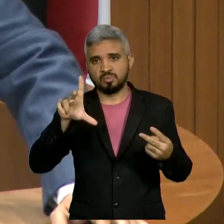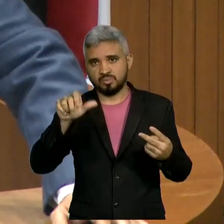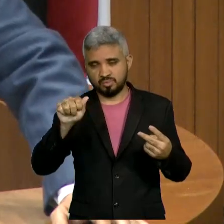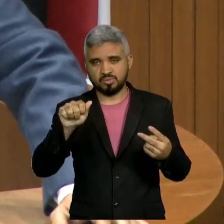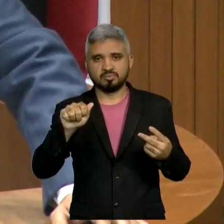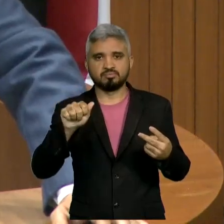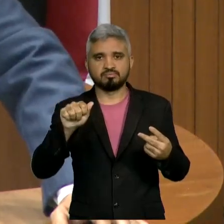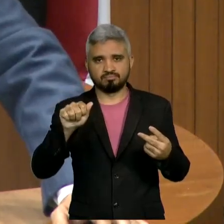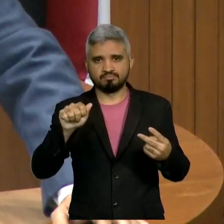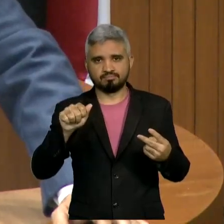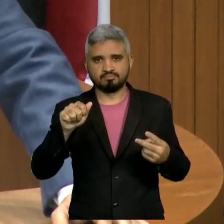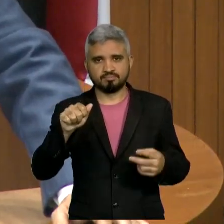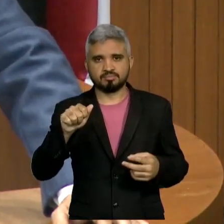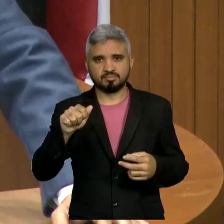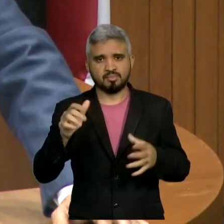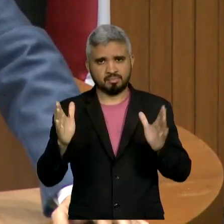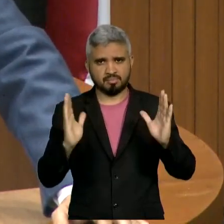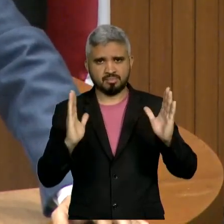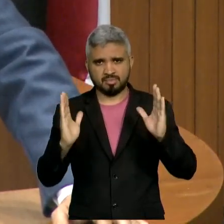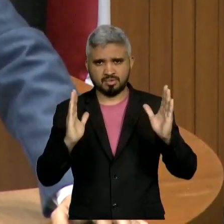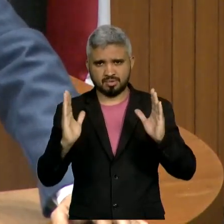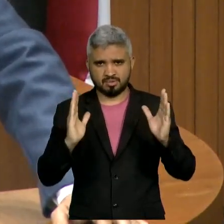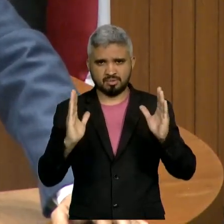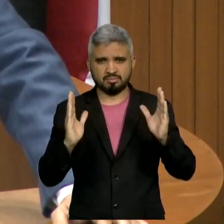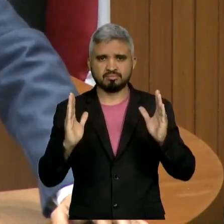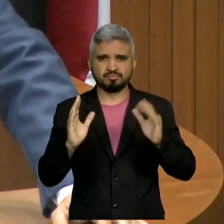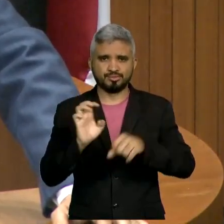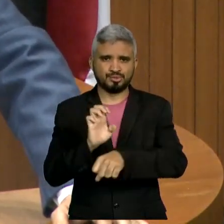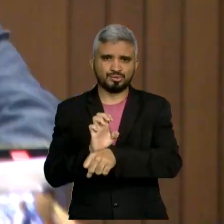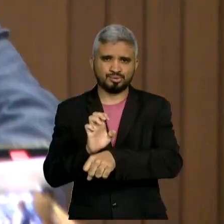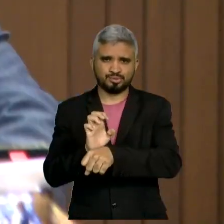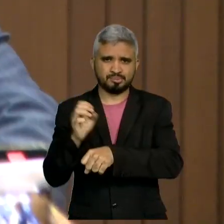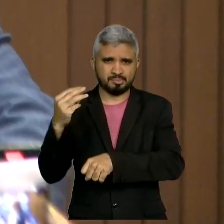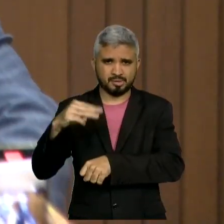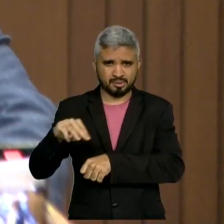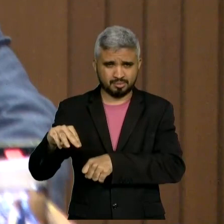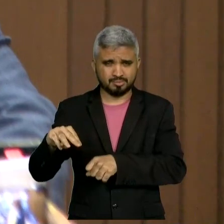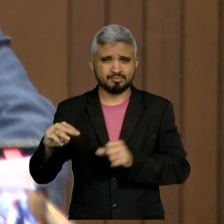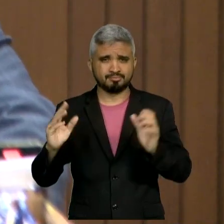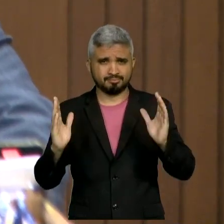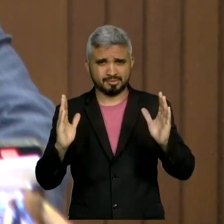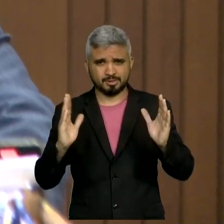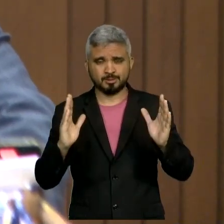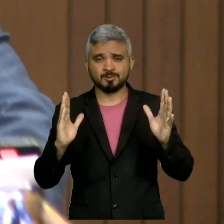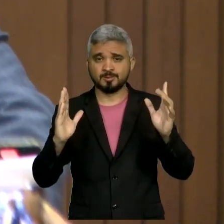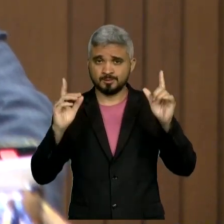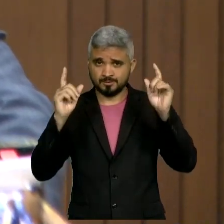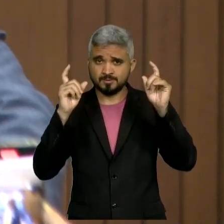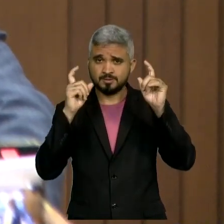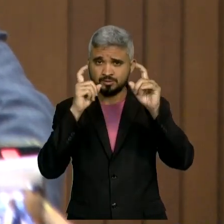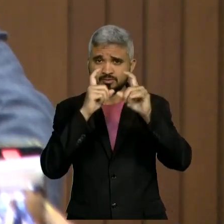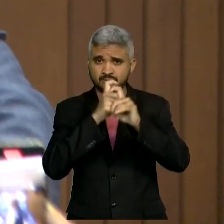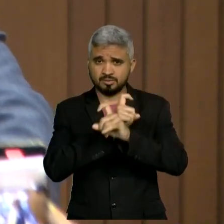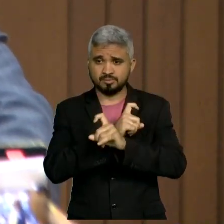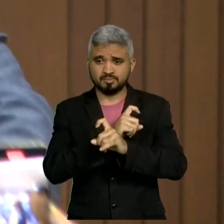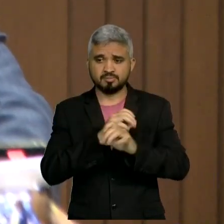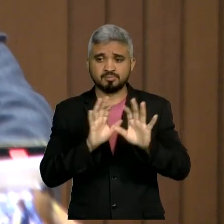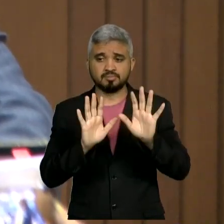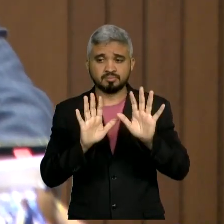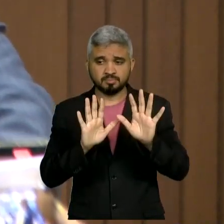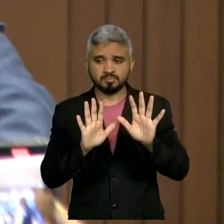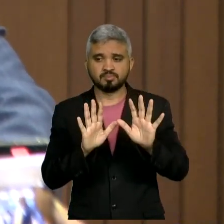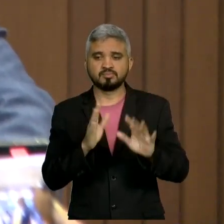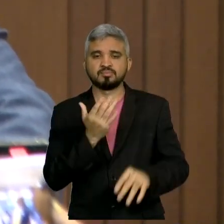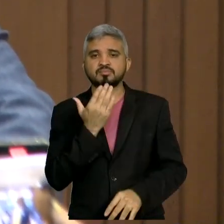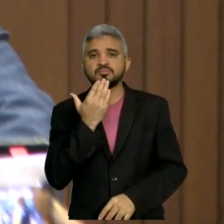momento que o Estado está passando, mas pedimos o